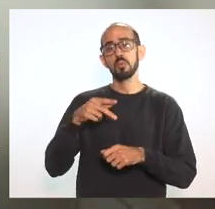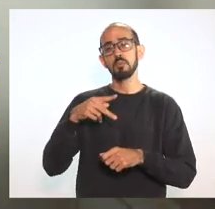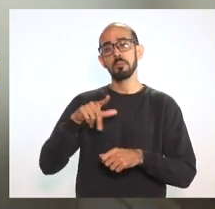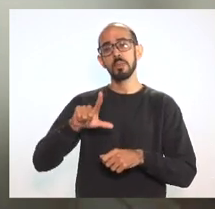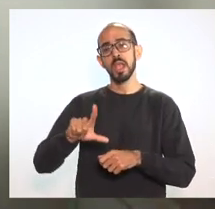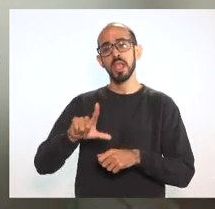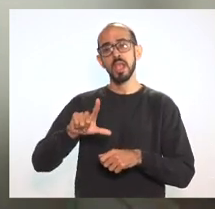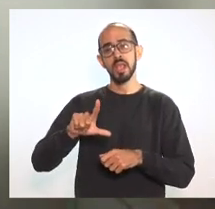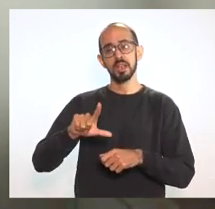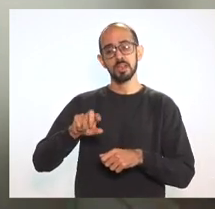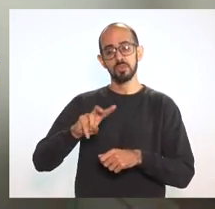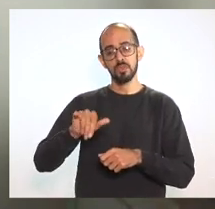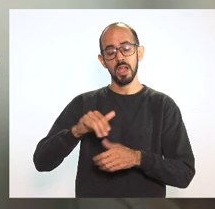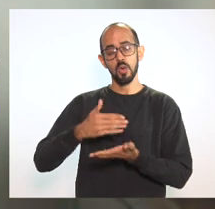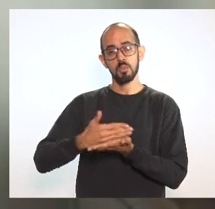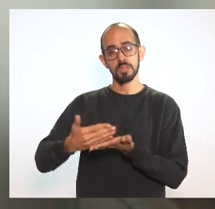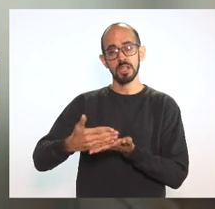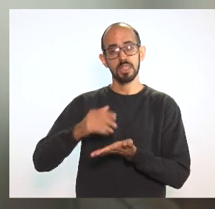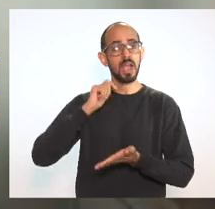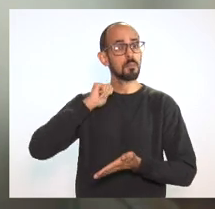vai começar em abril